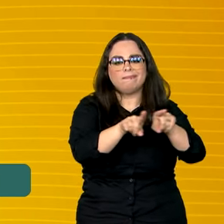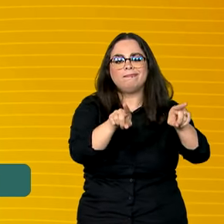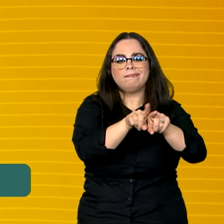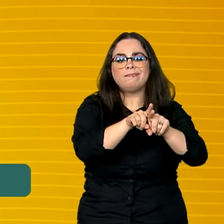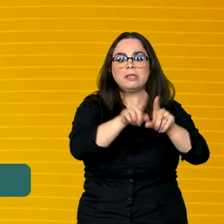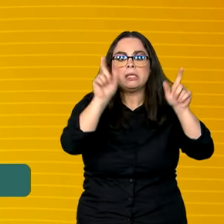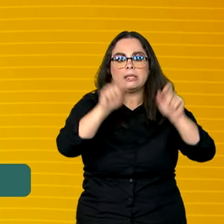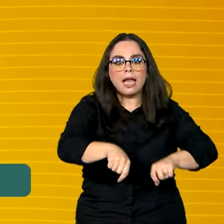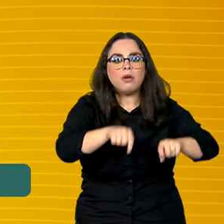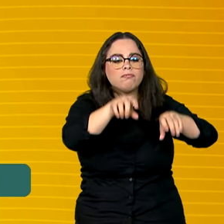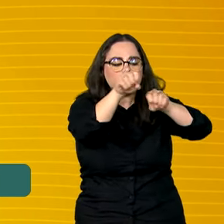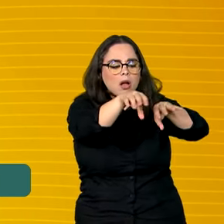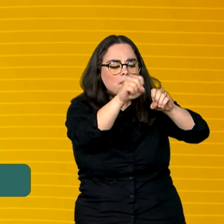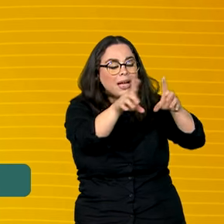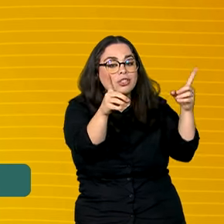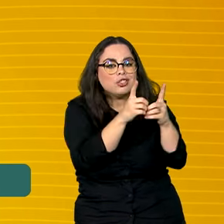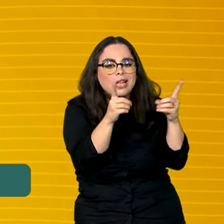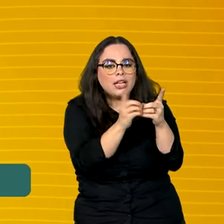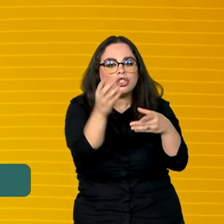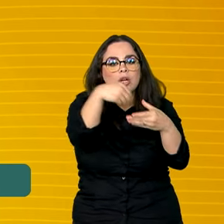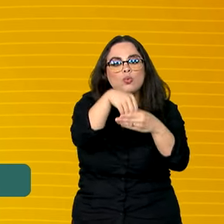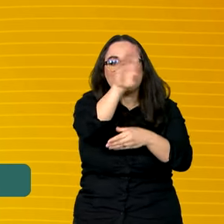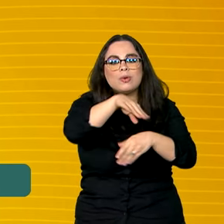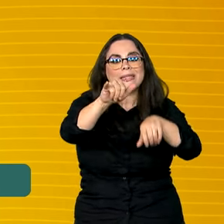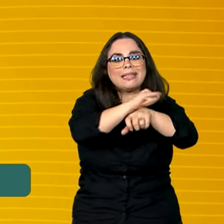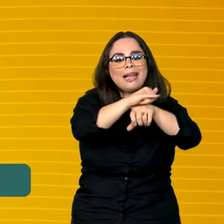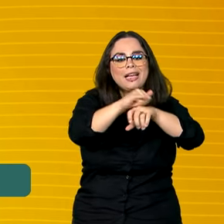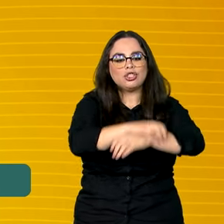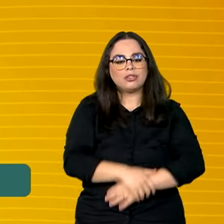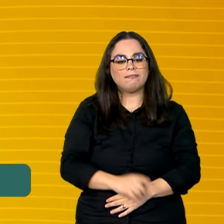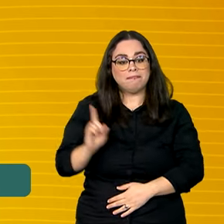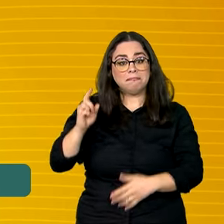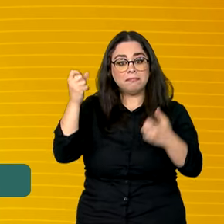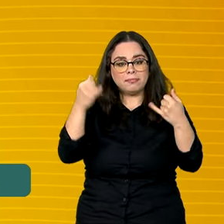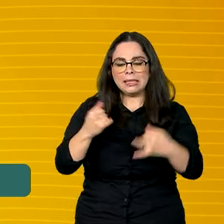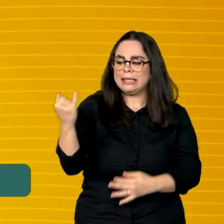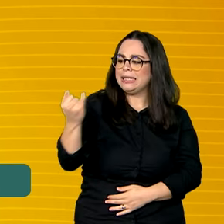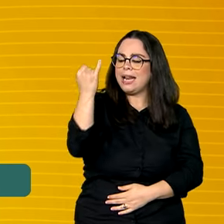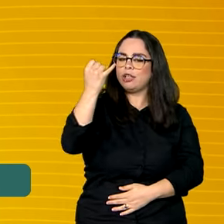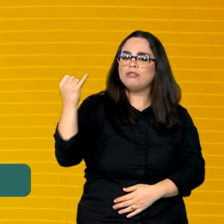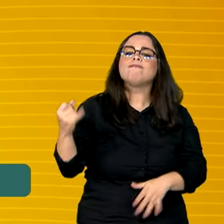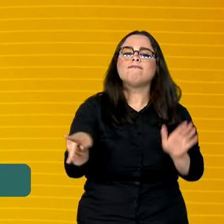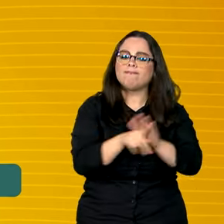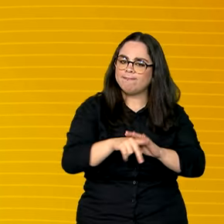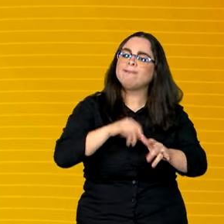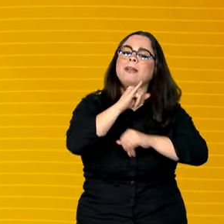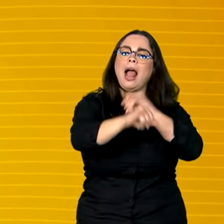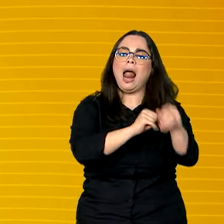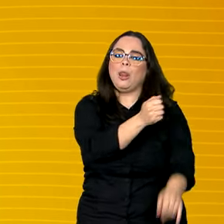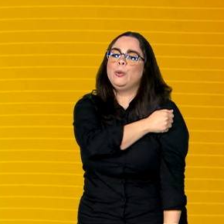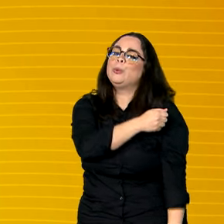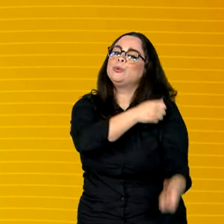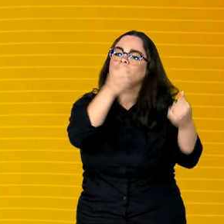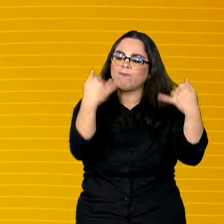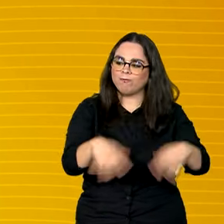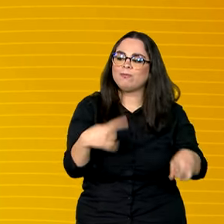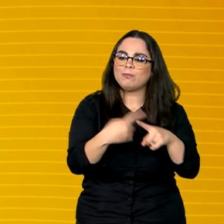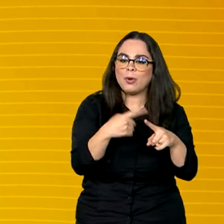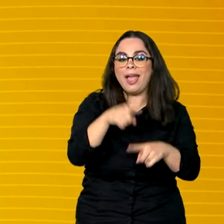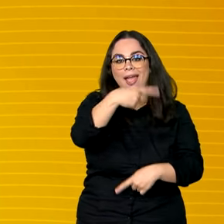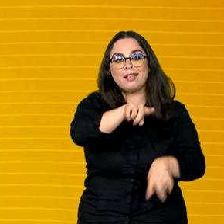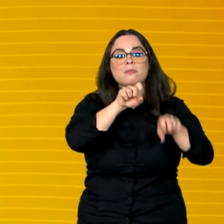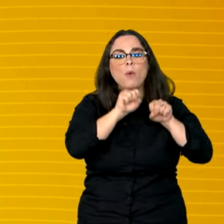pôde ser mais didática através desse projeto. A internet é bem importante para os estudantes, para que eles